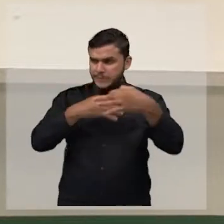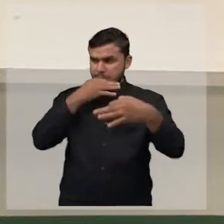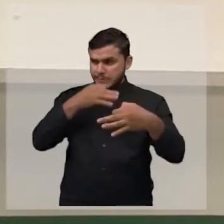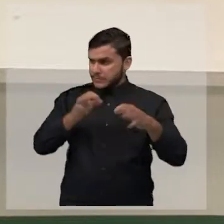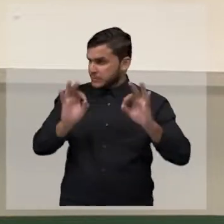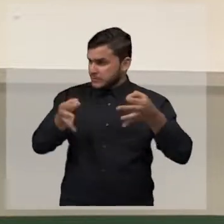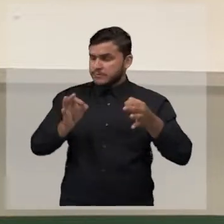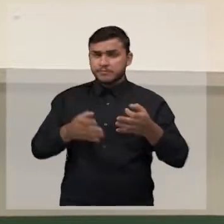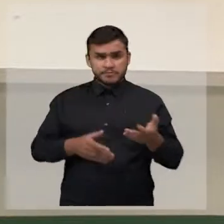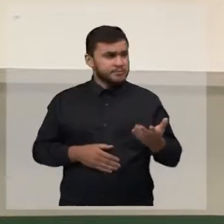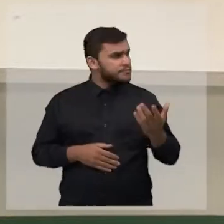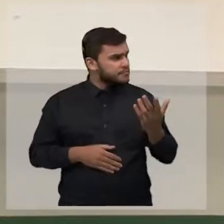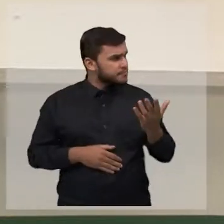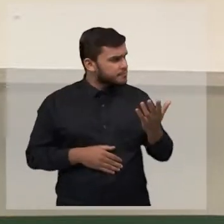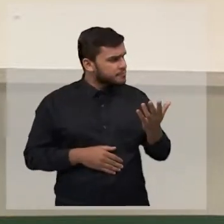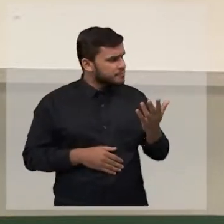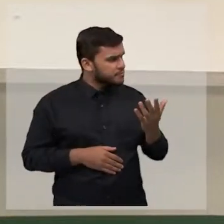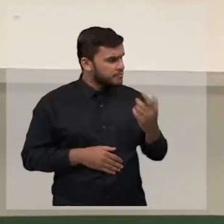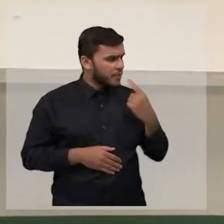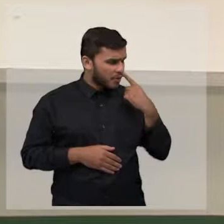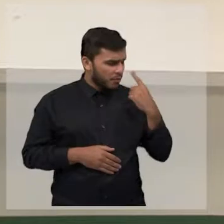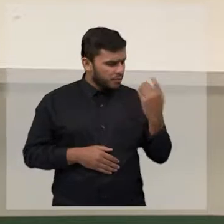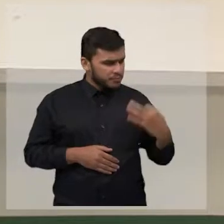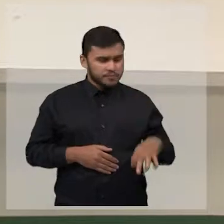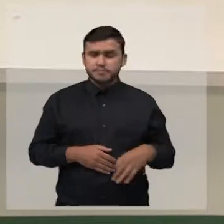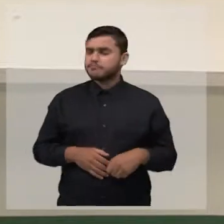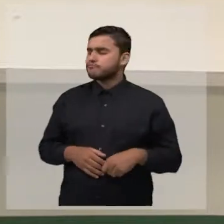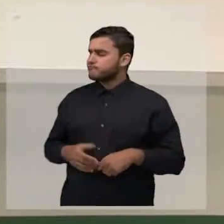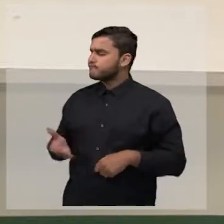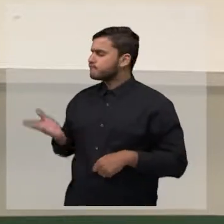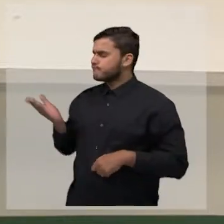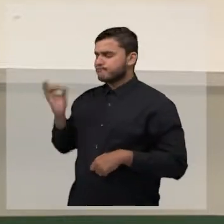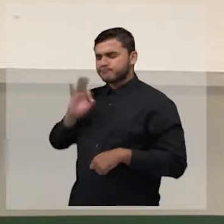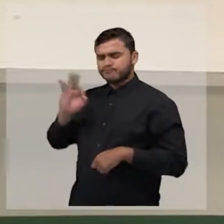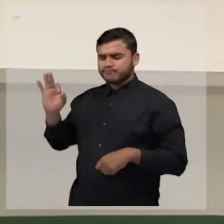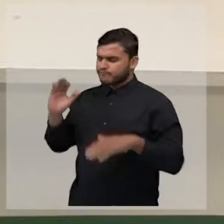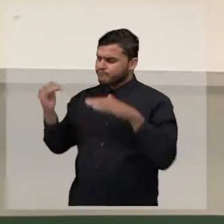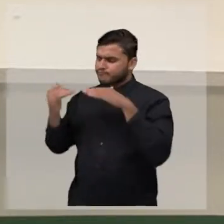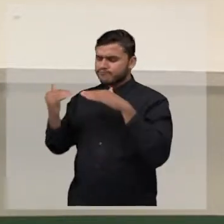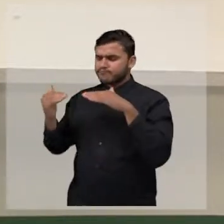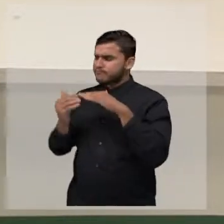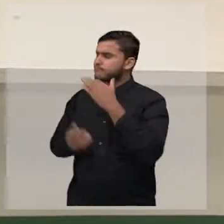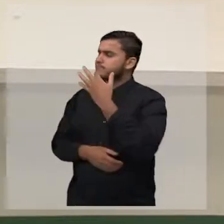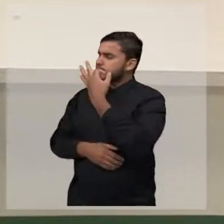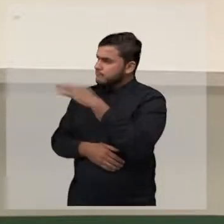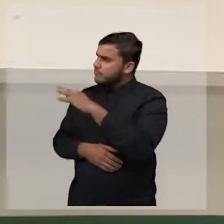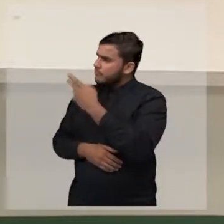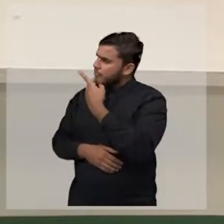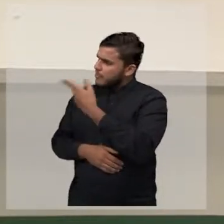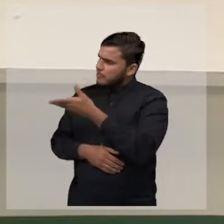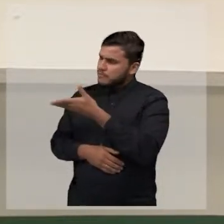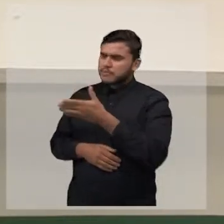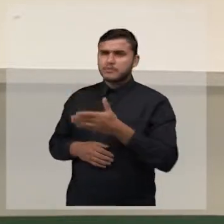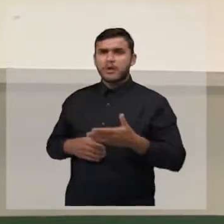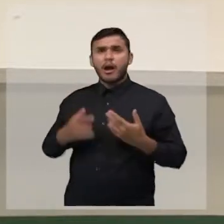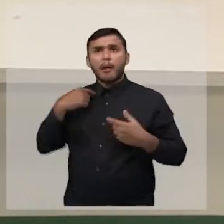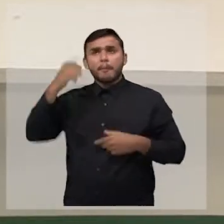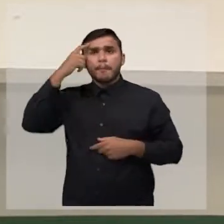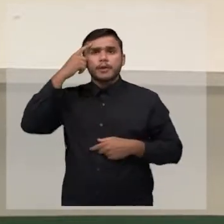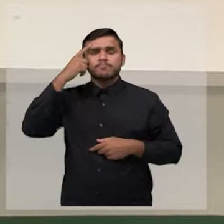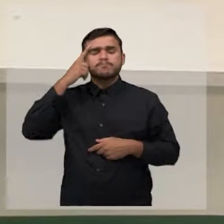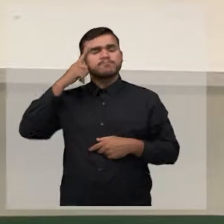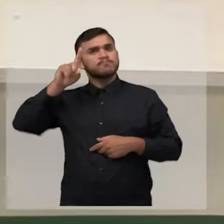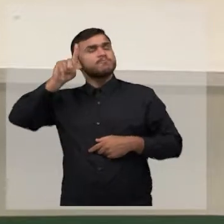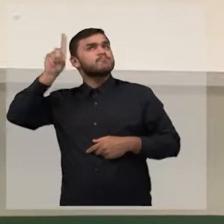o aspecto do status quo. A sua colocação, ela, além de ser ampla, é uma verdade mesmo. O ato de